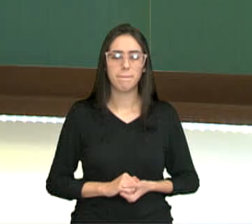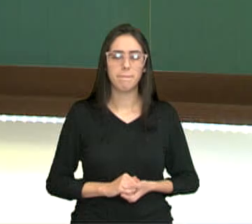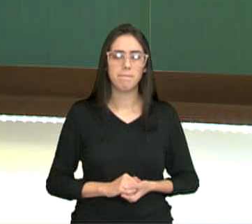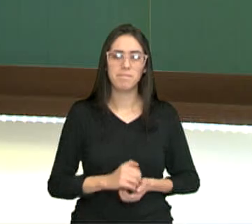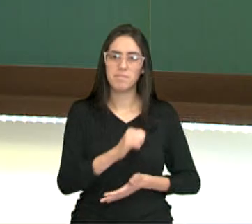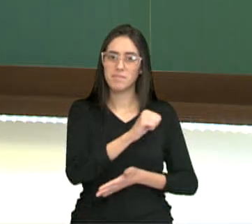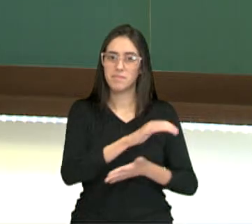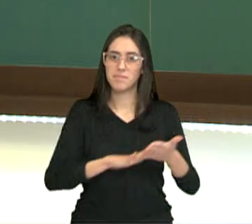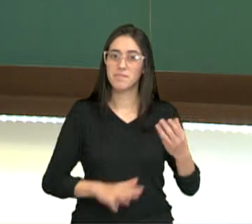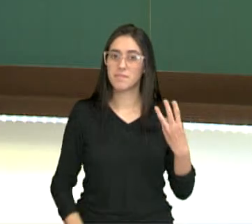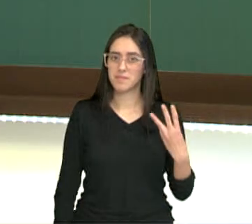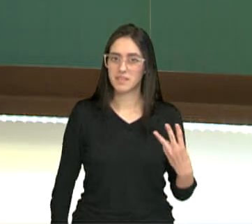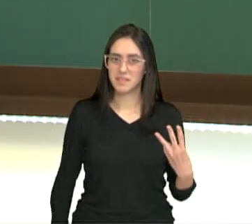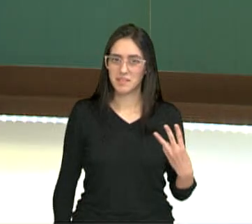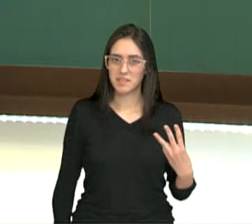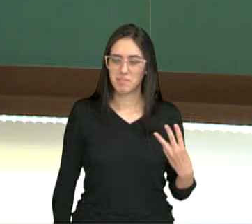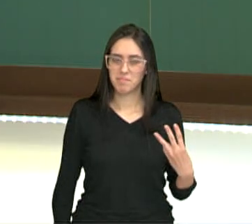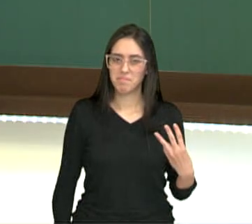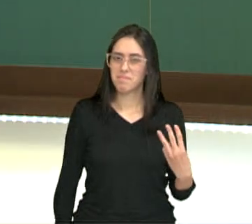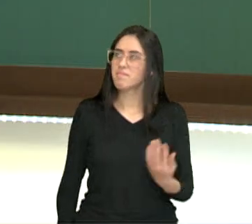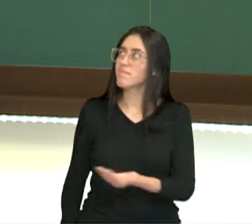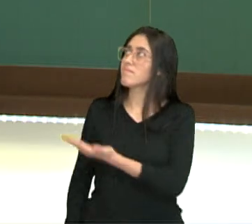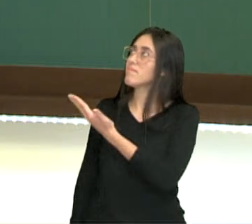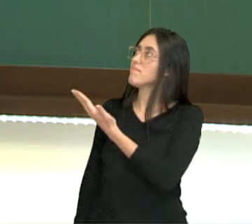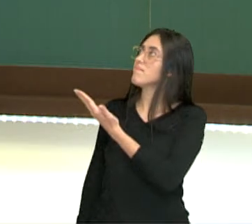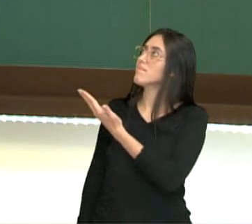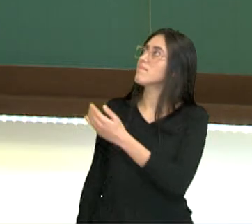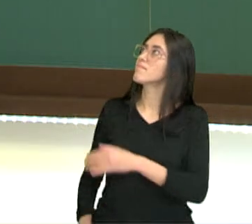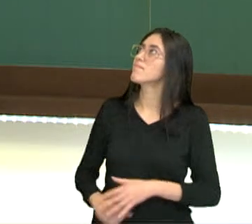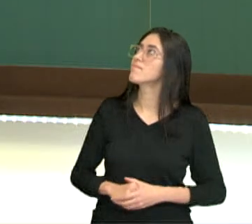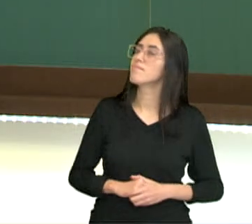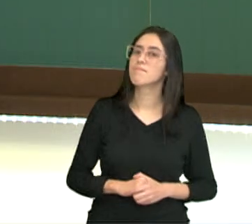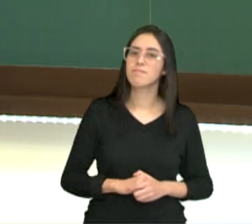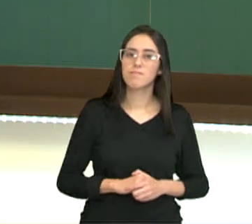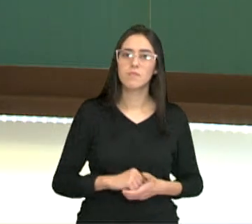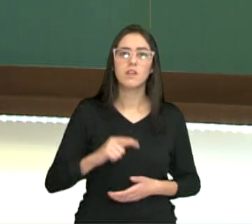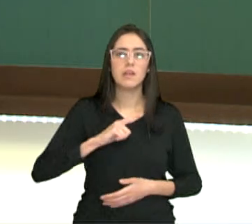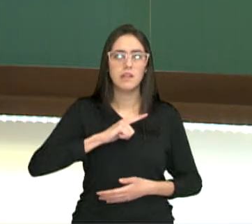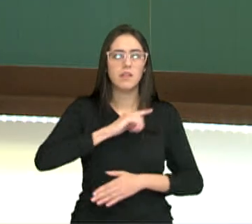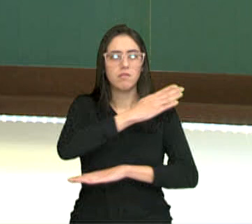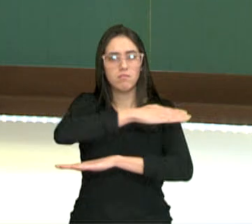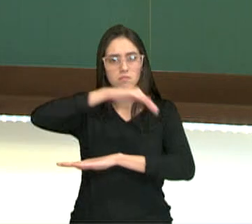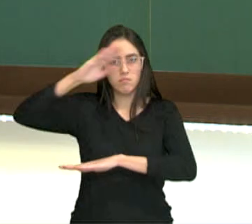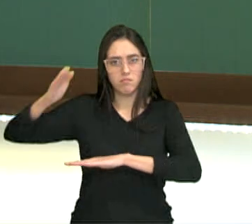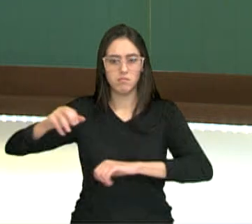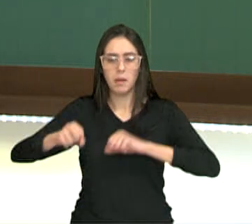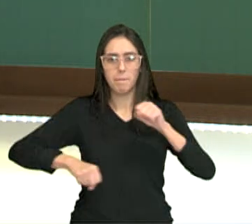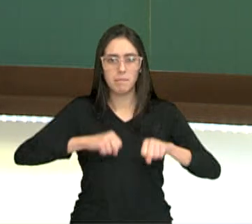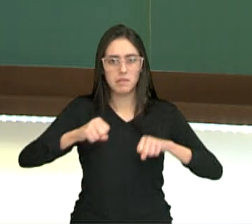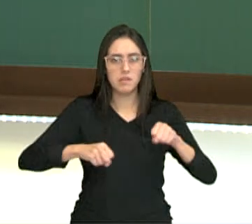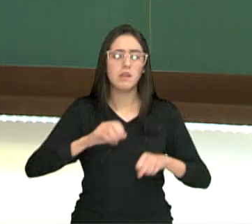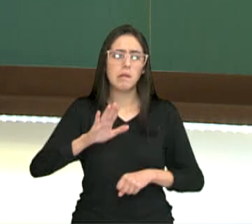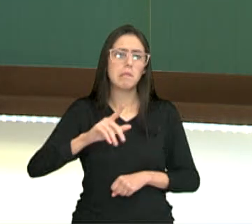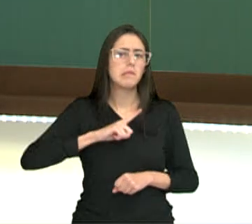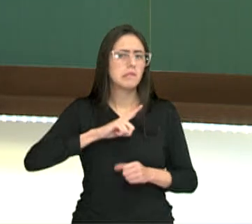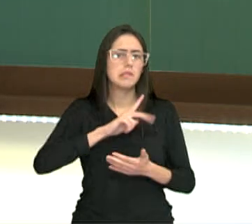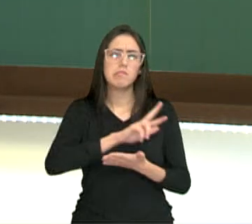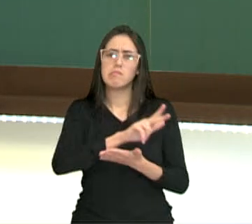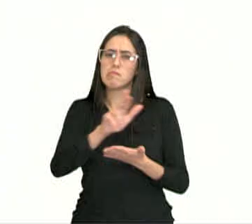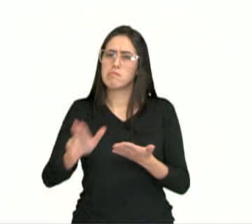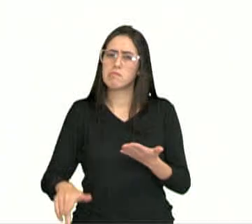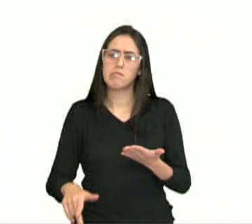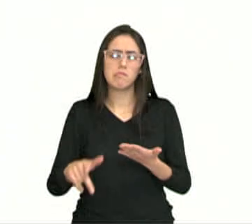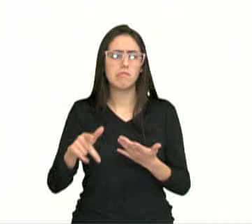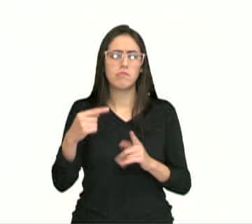Vamos para a nossa terceira atividade, então. Além do mountain bike, existem diferentes usos que podemos dar para uma bicicleta,